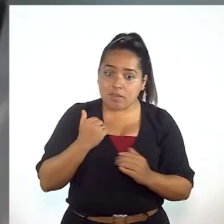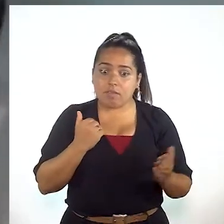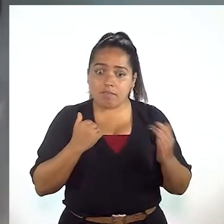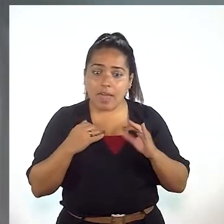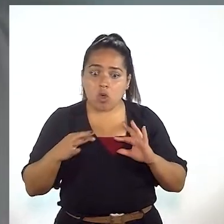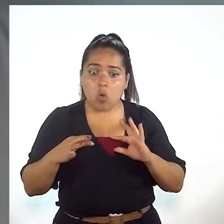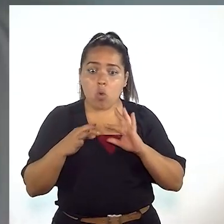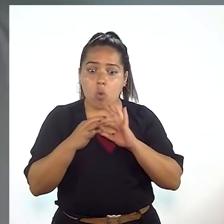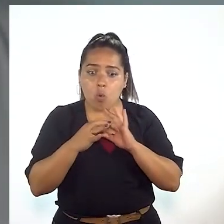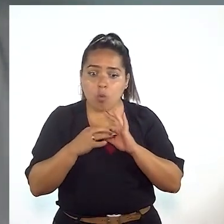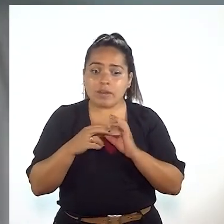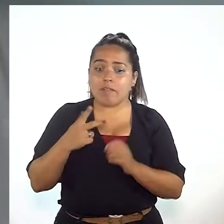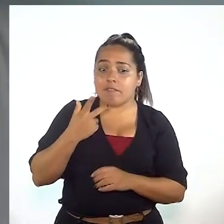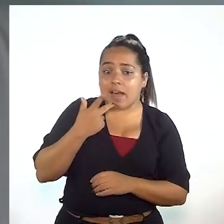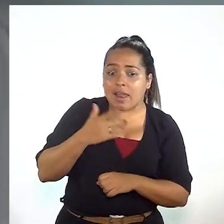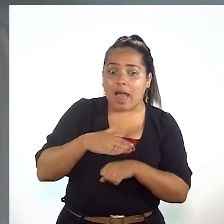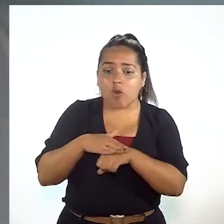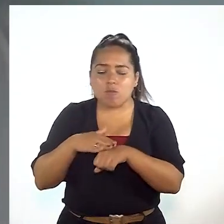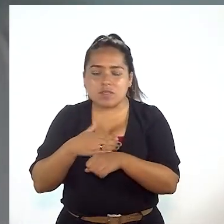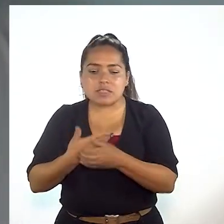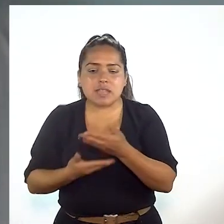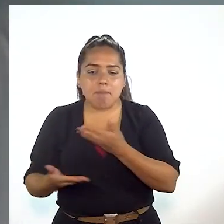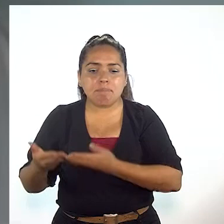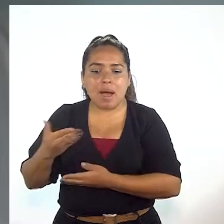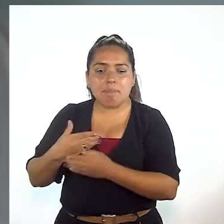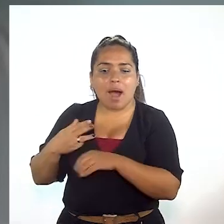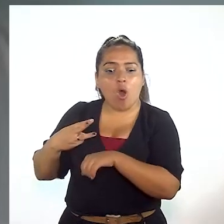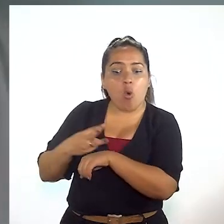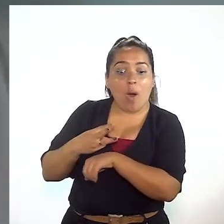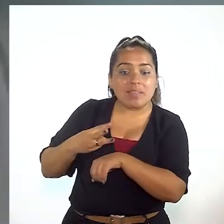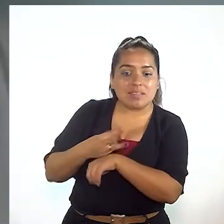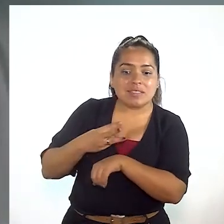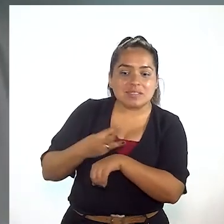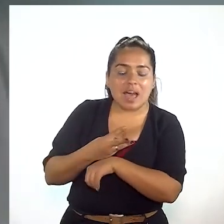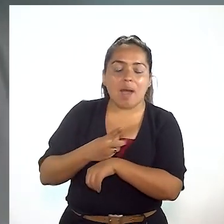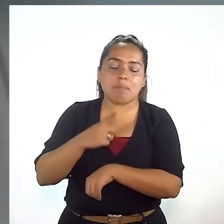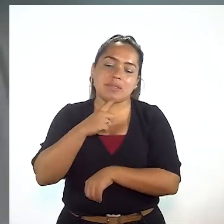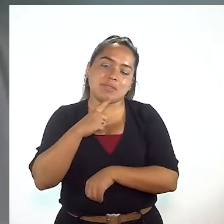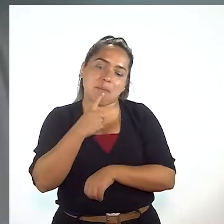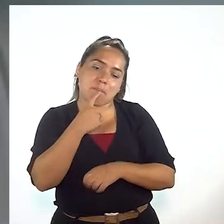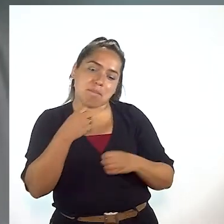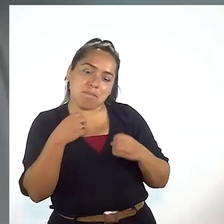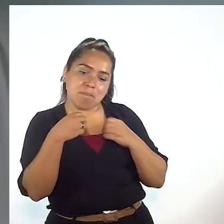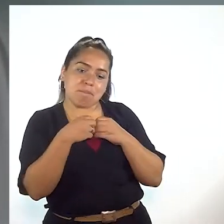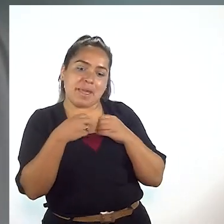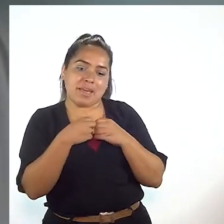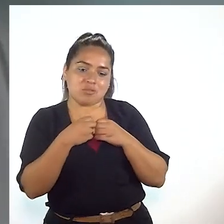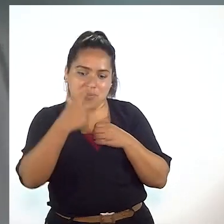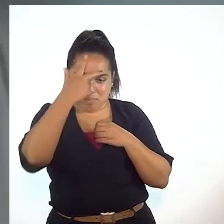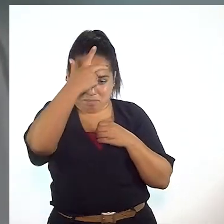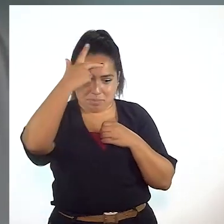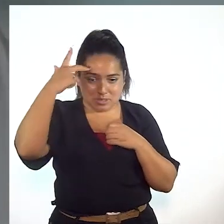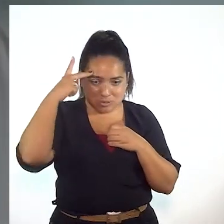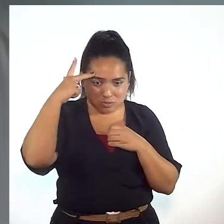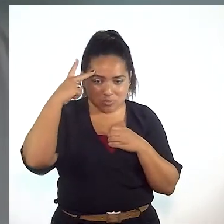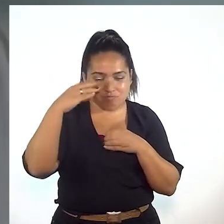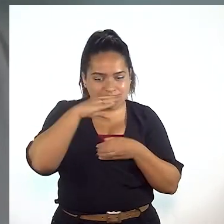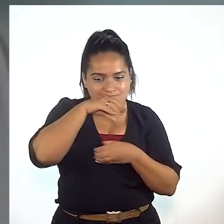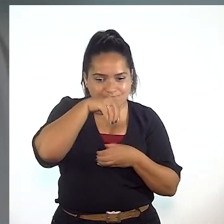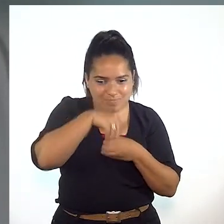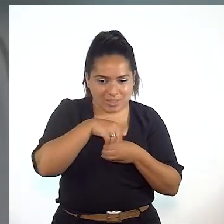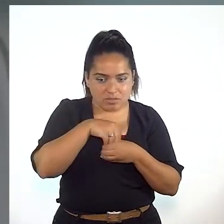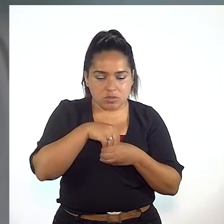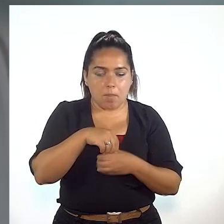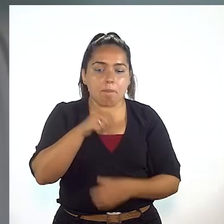movimento, né? Quando começa ali o projeto de vamos nos unir, vamos falar pelo WhatsApp. Então, isso é muito bacana, assim, poder também tê-las